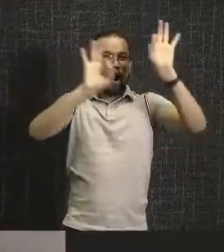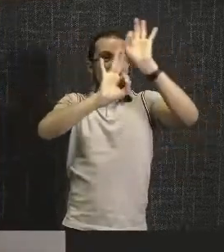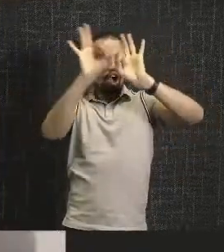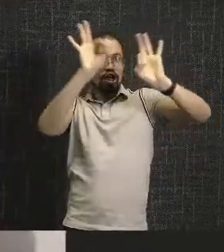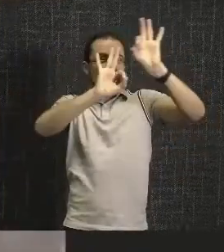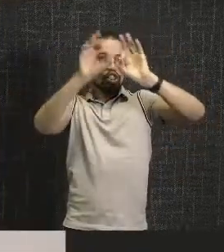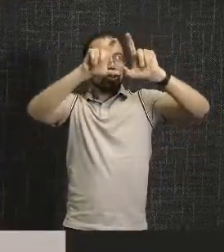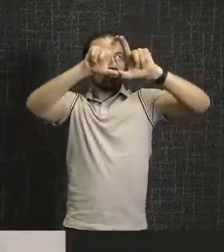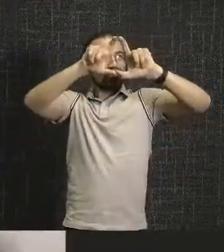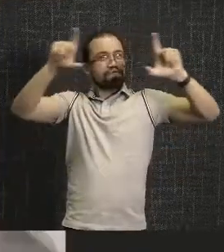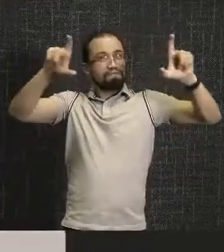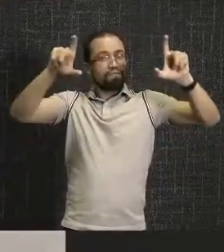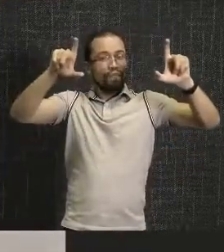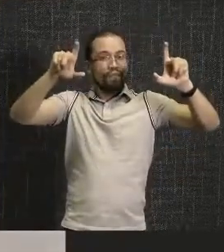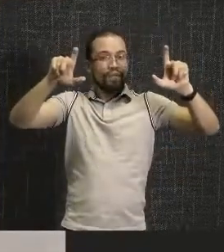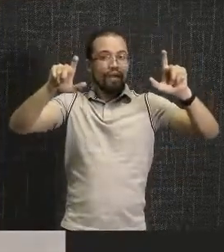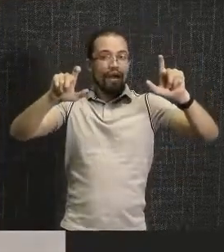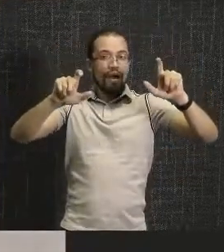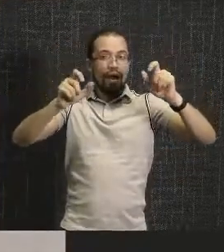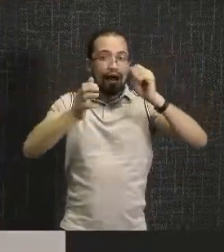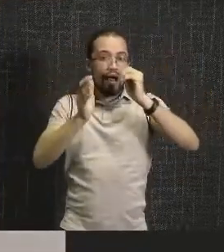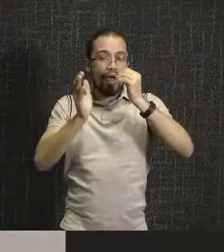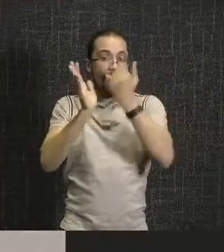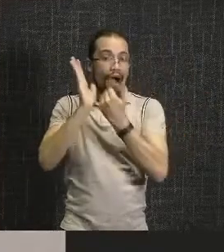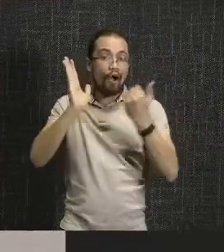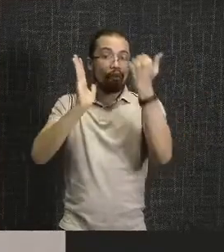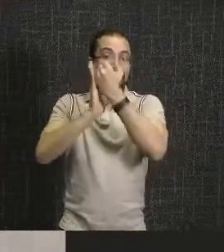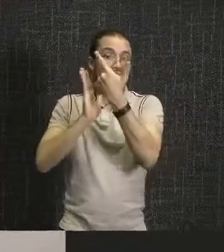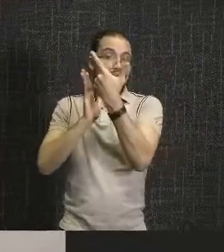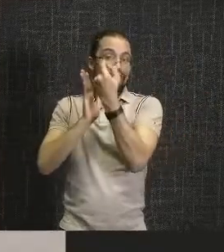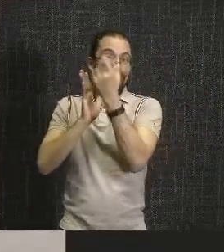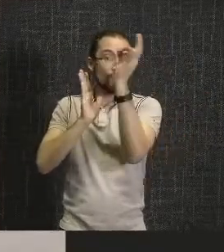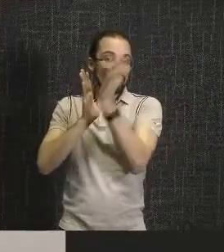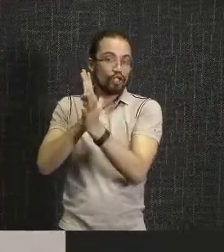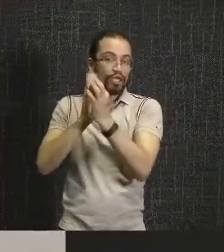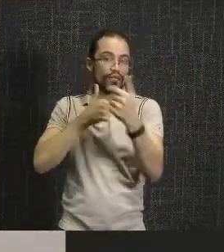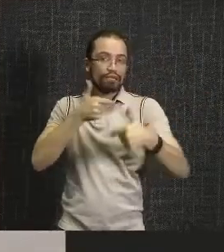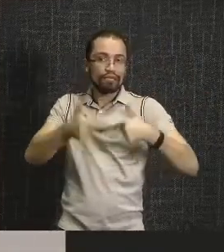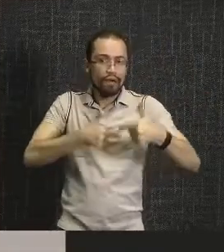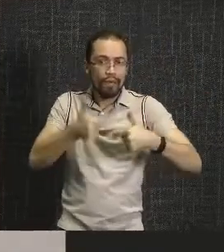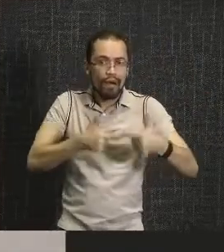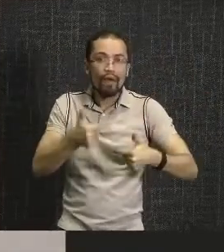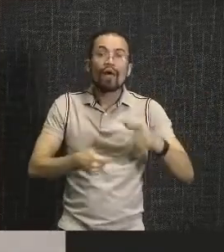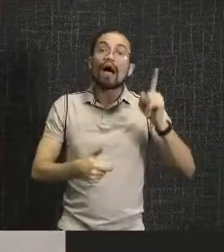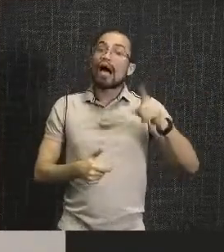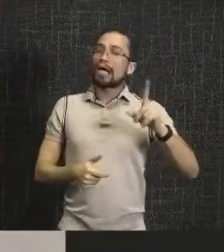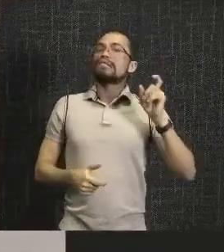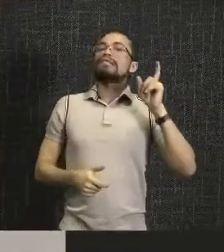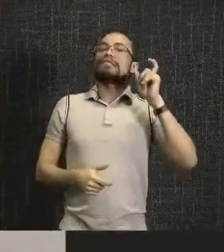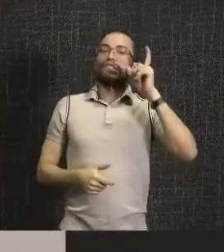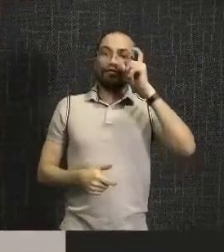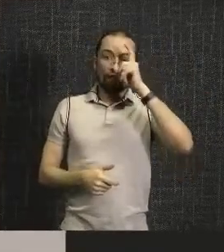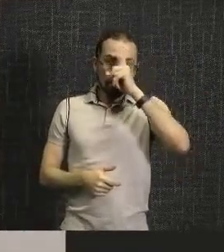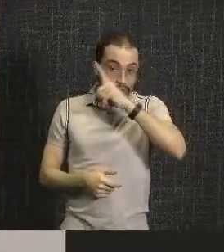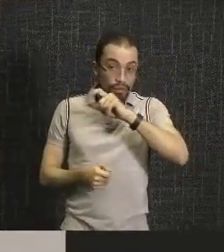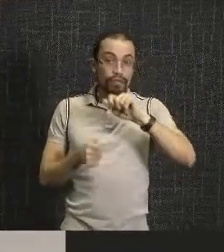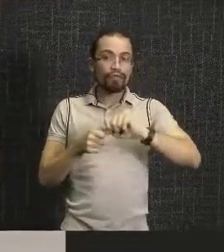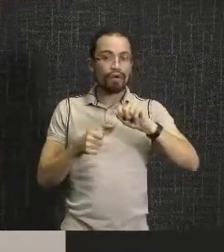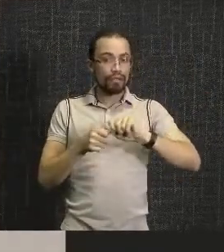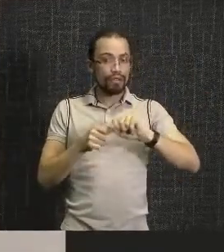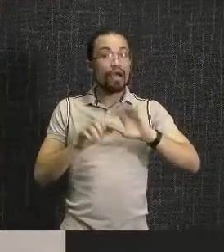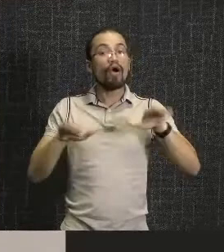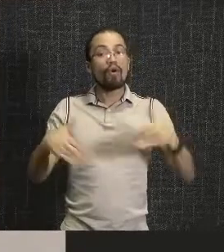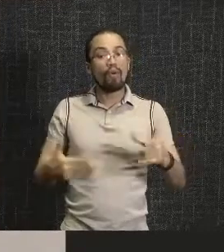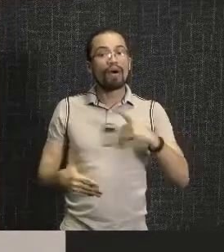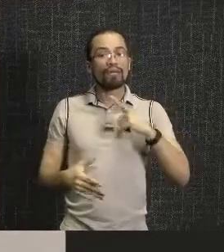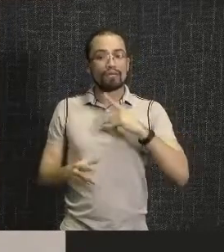organizado, mais fez aumentar 20% a produtividade. Isso é uma coisa muito difícil de se fazer quando uma economia é desenvolvida, porque ele já